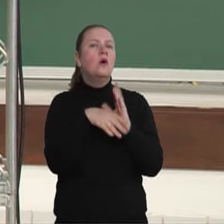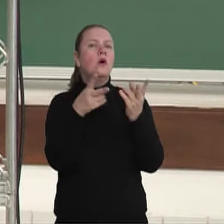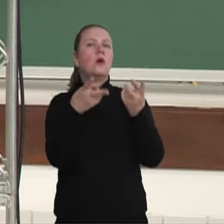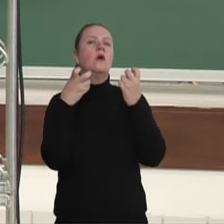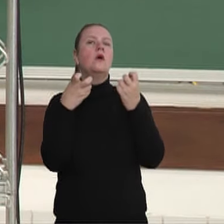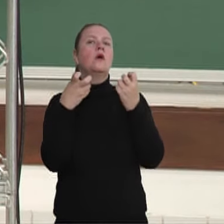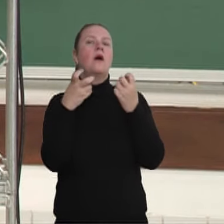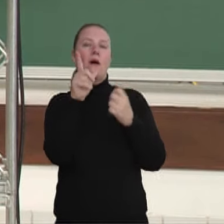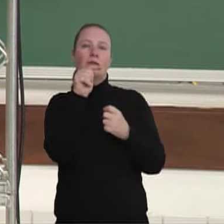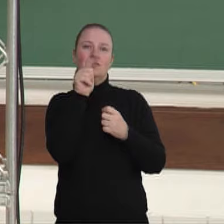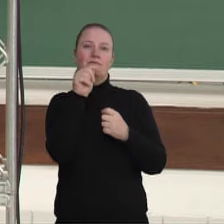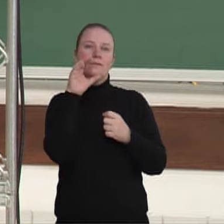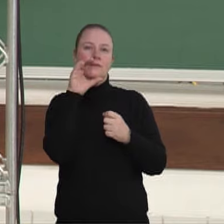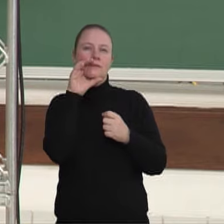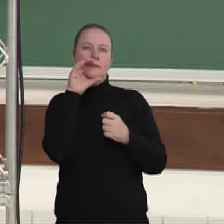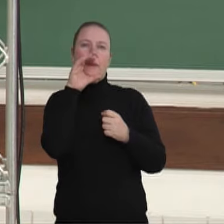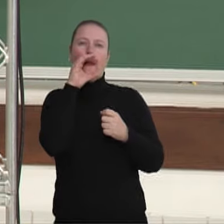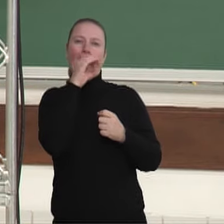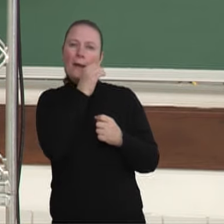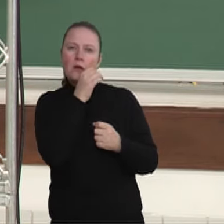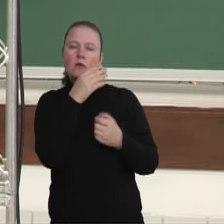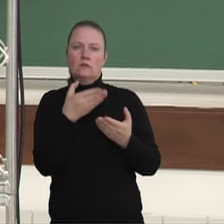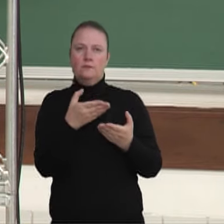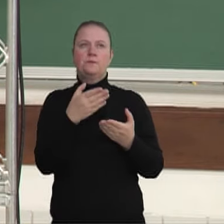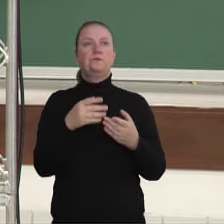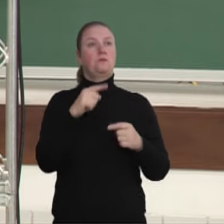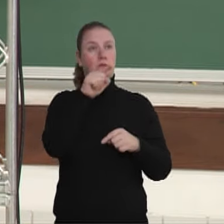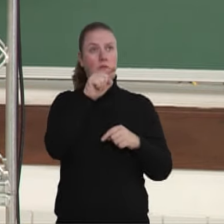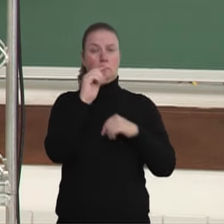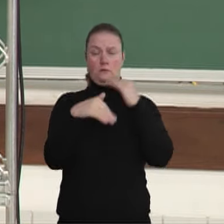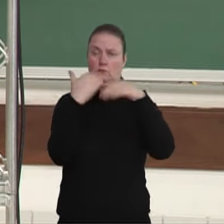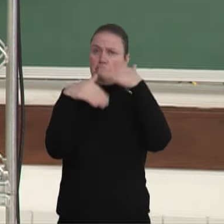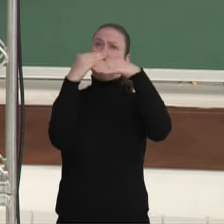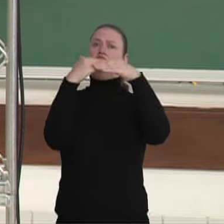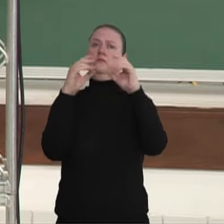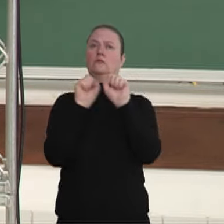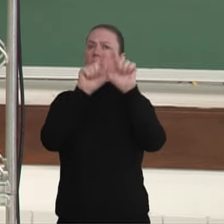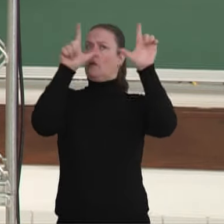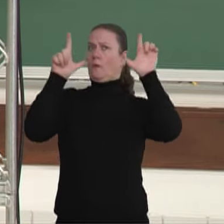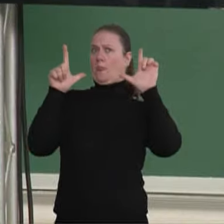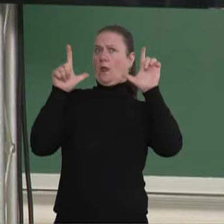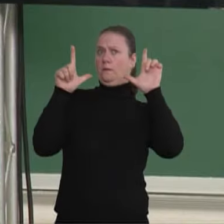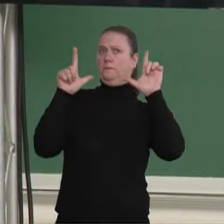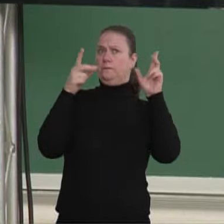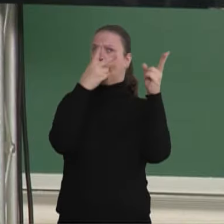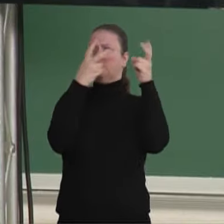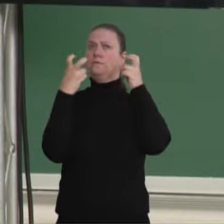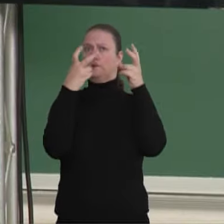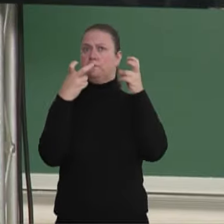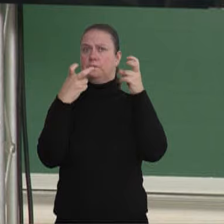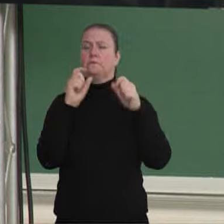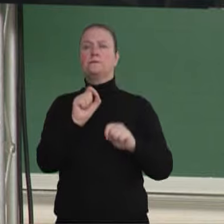a água, ok? Então, avançando até na nossa tela, eu quis trazer duas imagens aqui até para estar